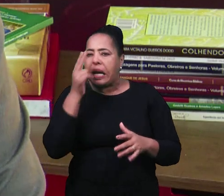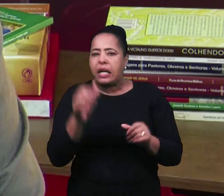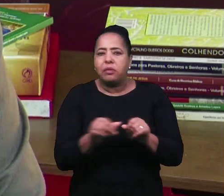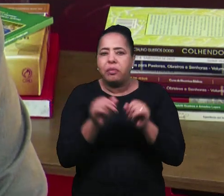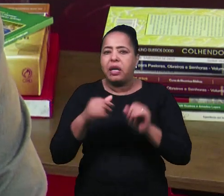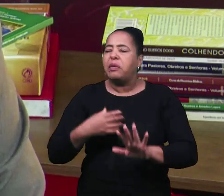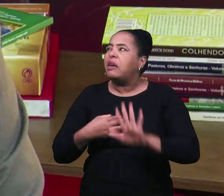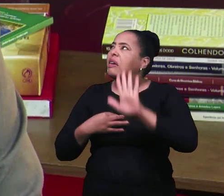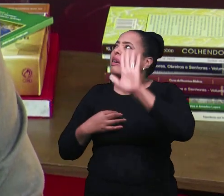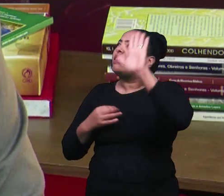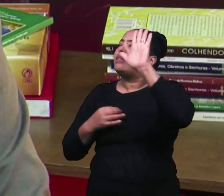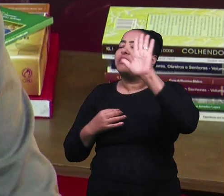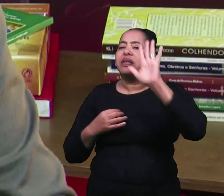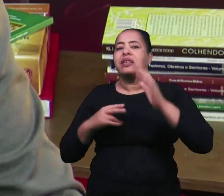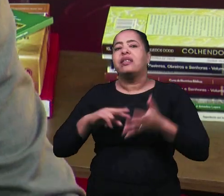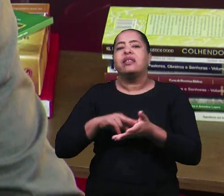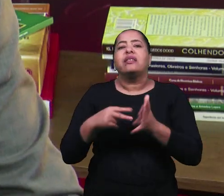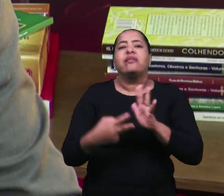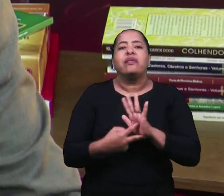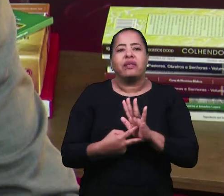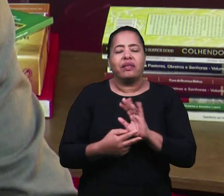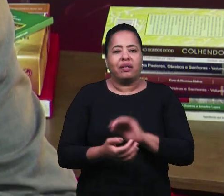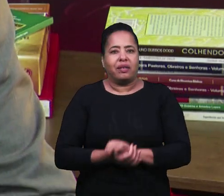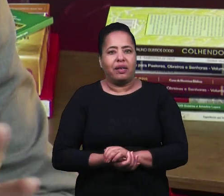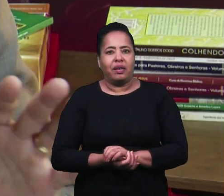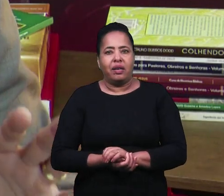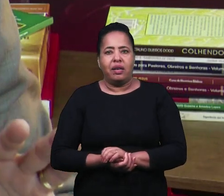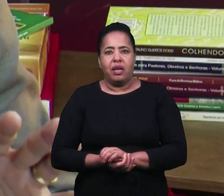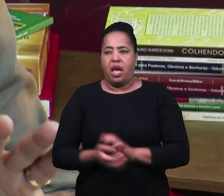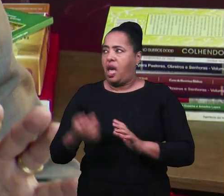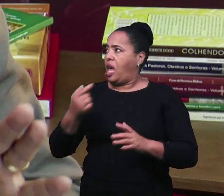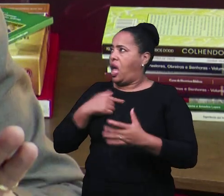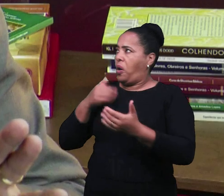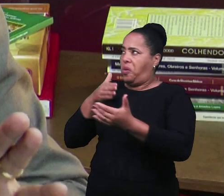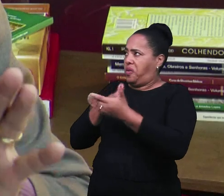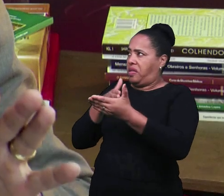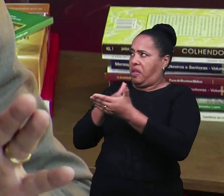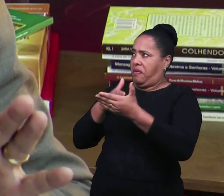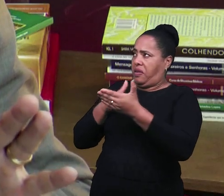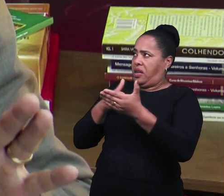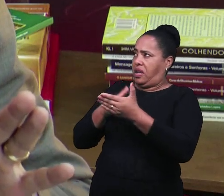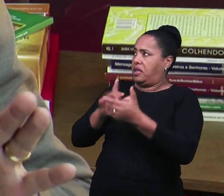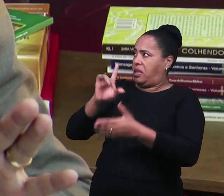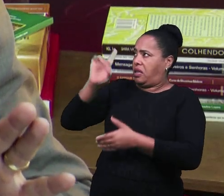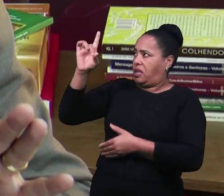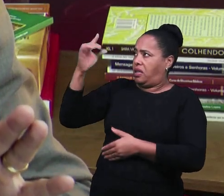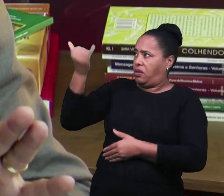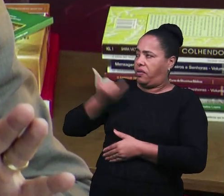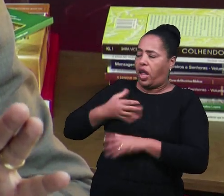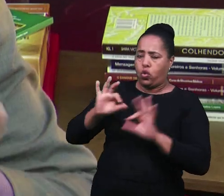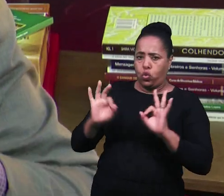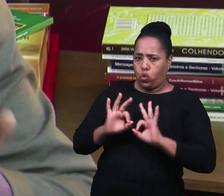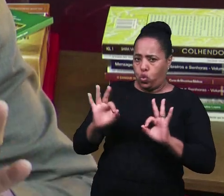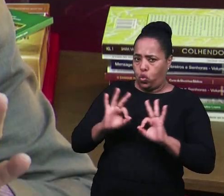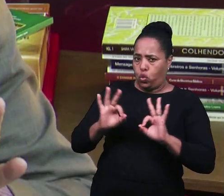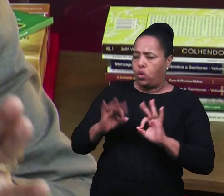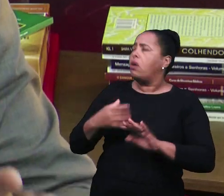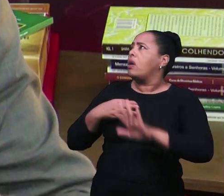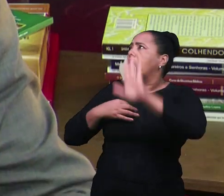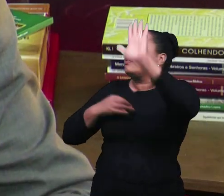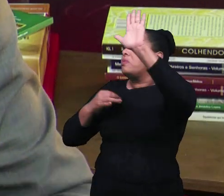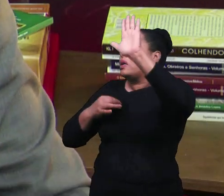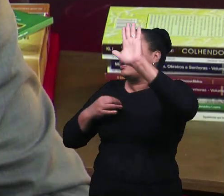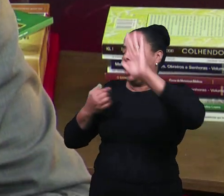eis-me aqui, ele está dizendo assim, olha, eu não vou colocar nenhuma imposição do que Deus vai falar, né? Eis-me aqui,